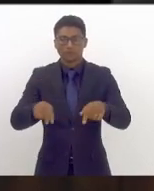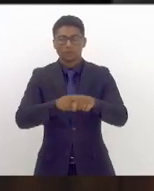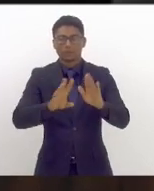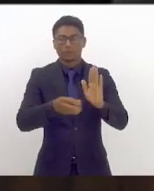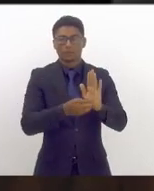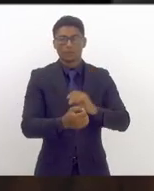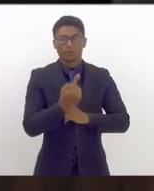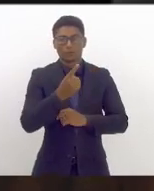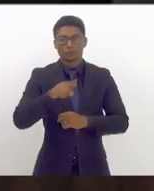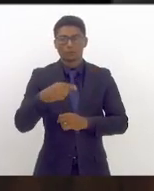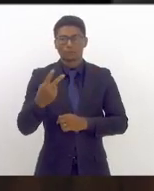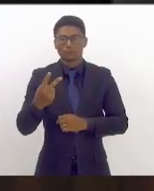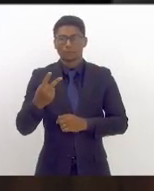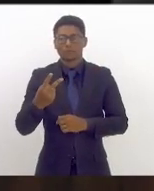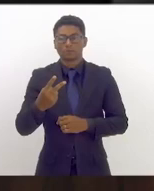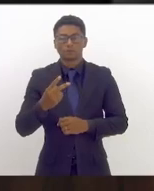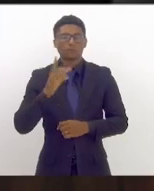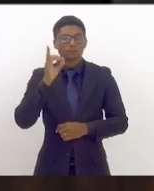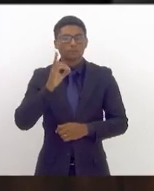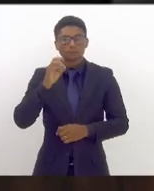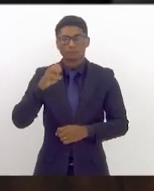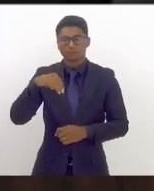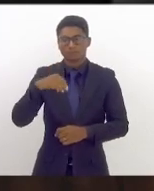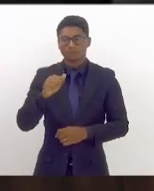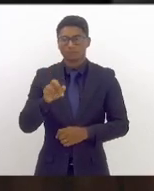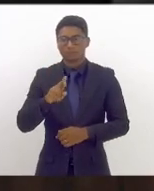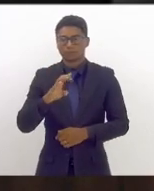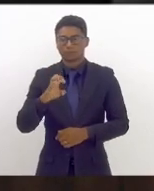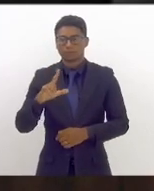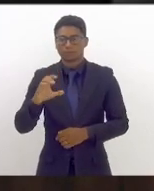emendas 1 e 2 relatou Deputado Marcelo Dino